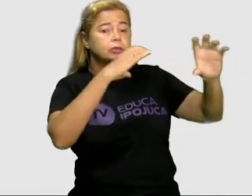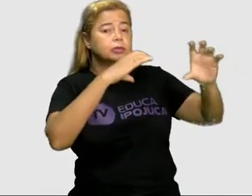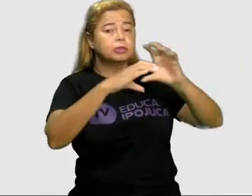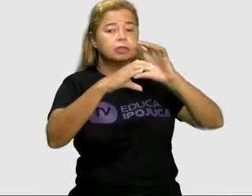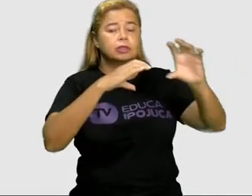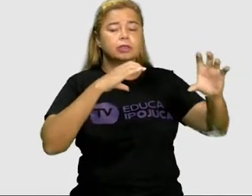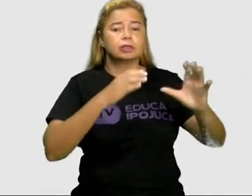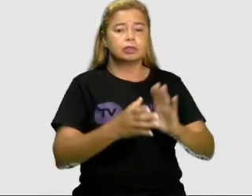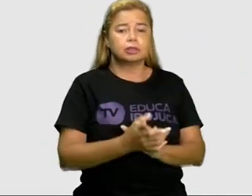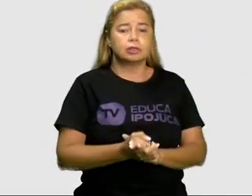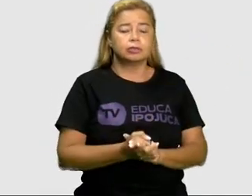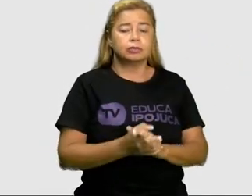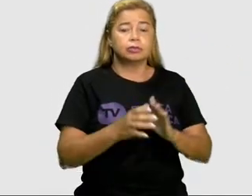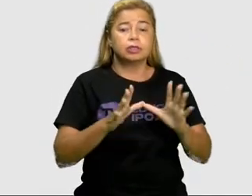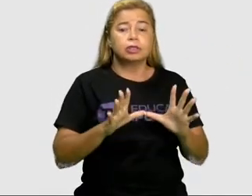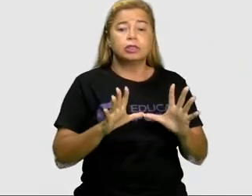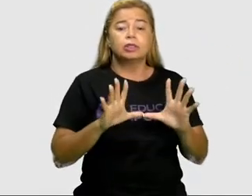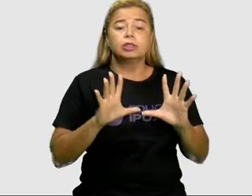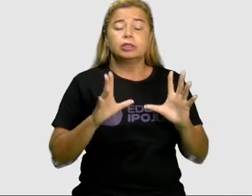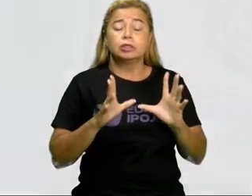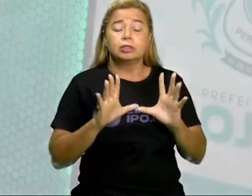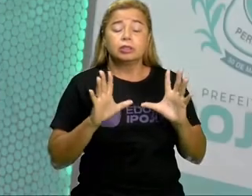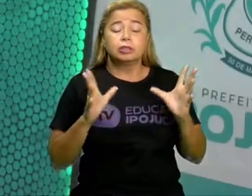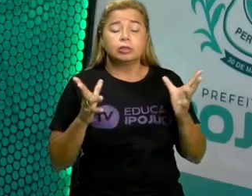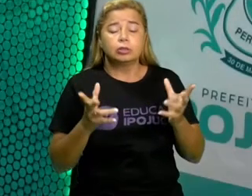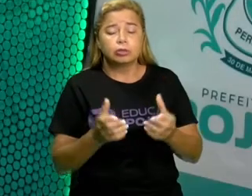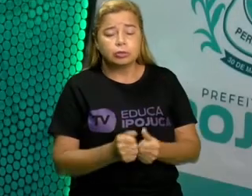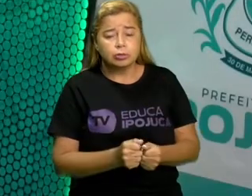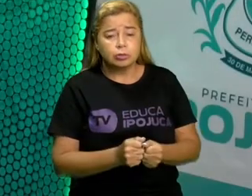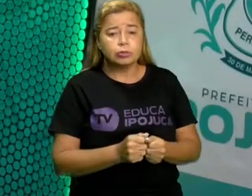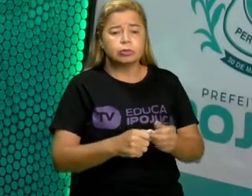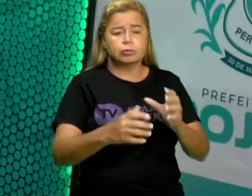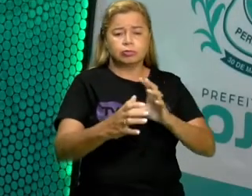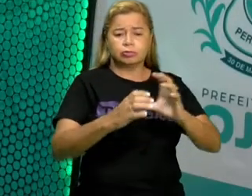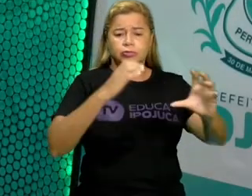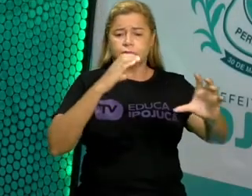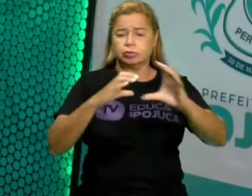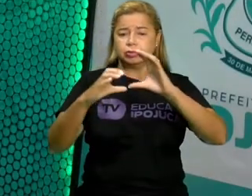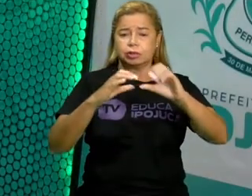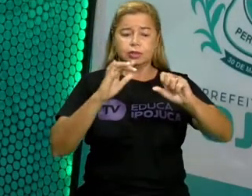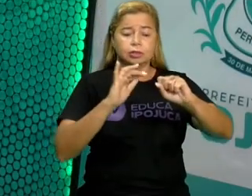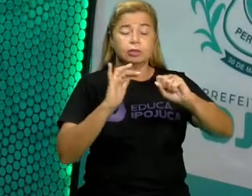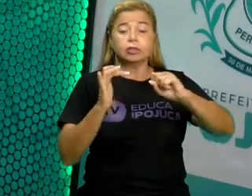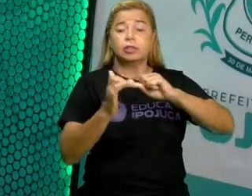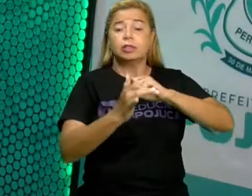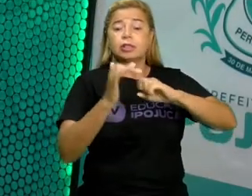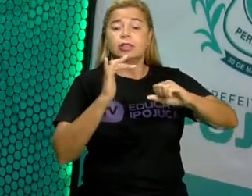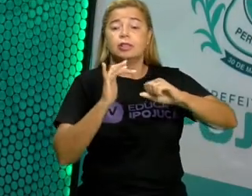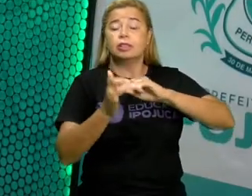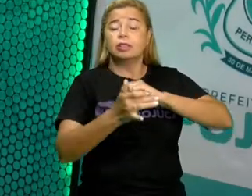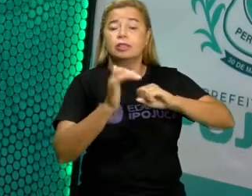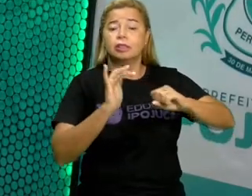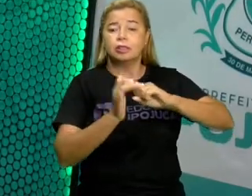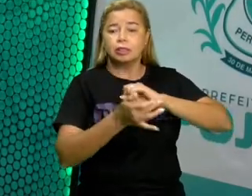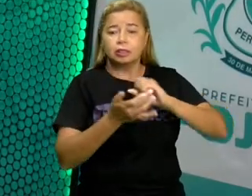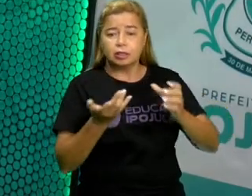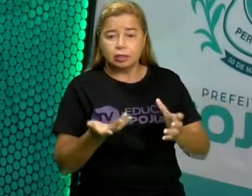a gente já falou então todo meio de comunicação ele é um transmissor